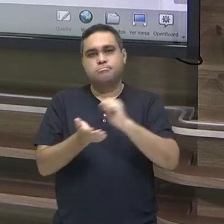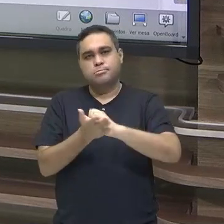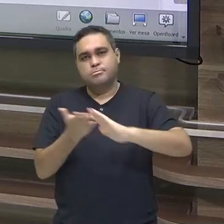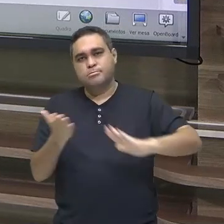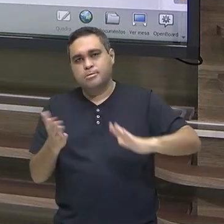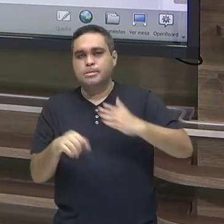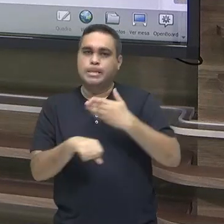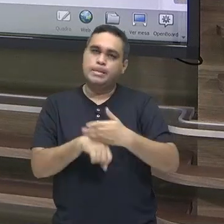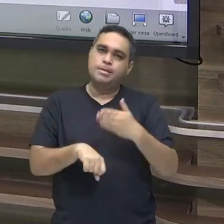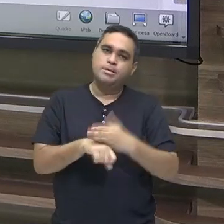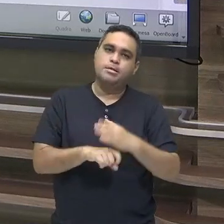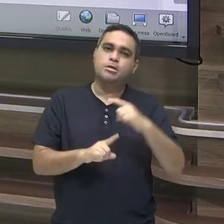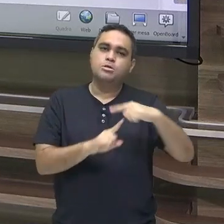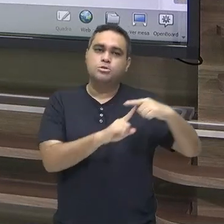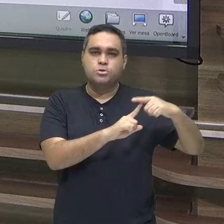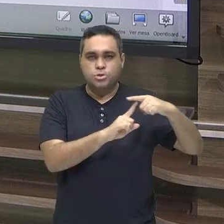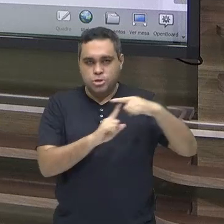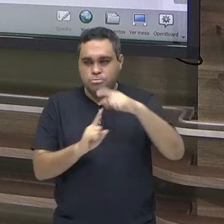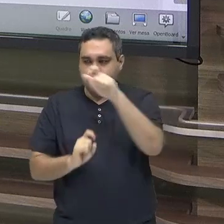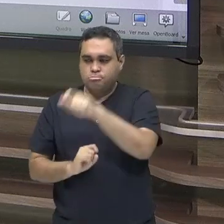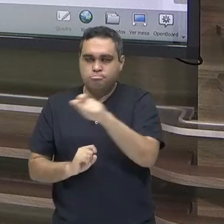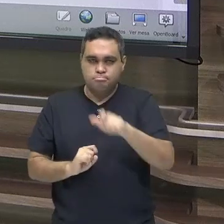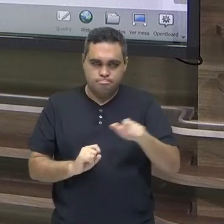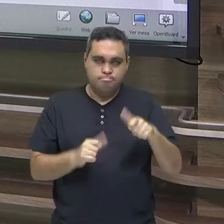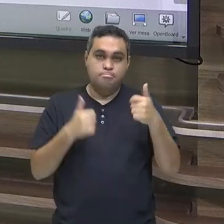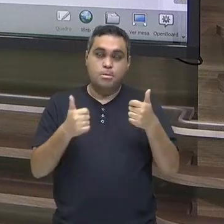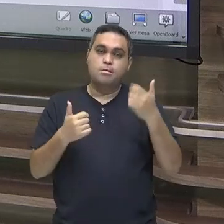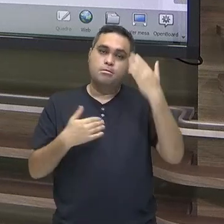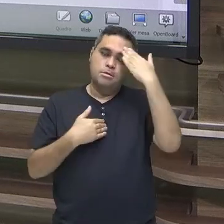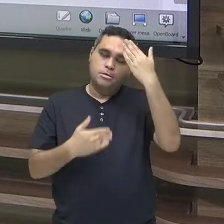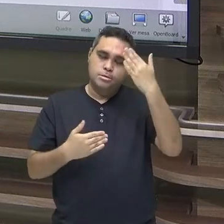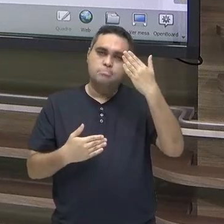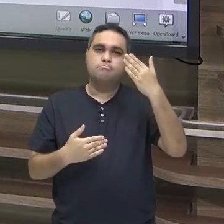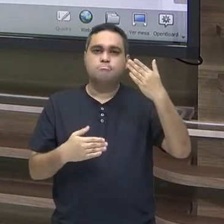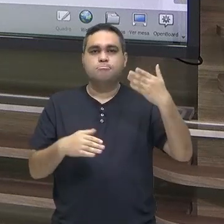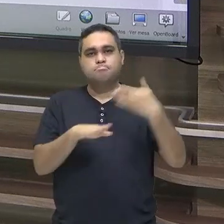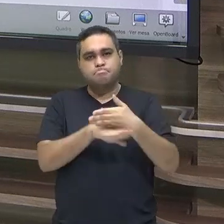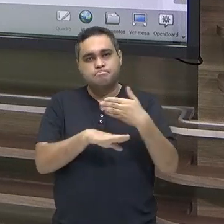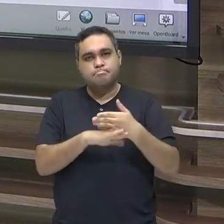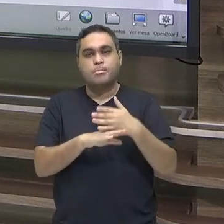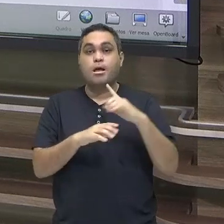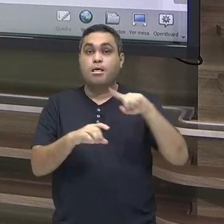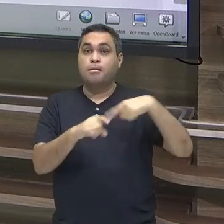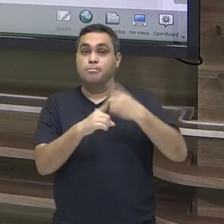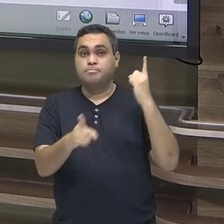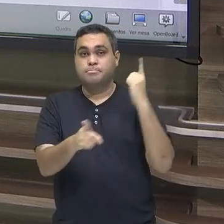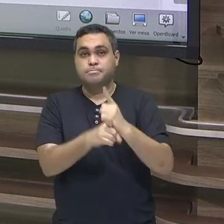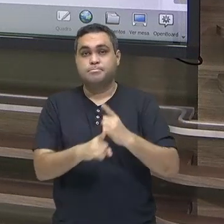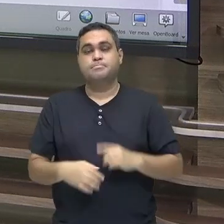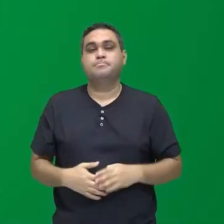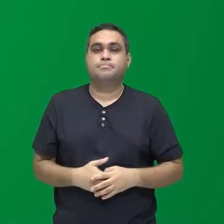sobre os tipos de sujeito. Agradecemos a todos pela participação e até uma próxima aula.